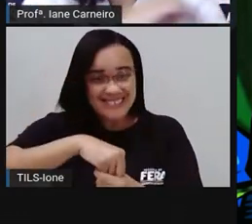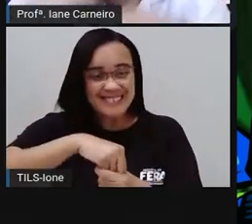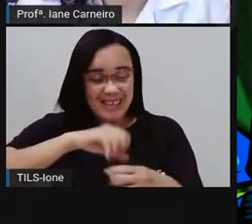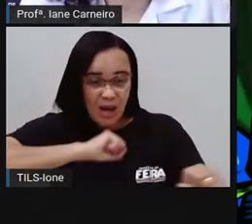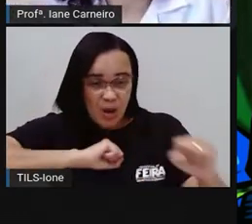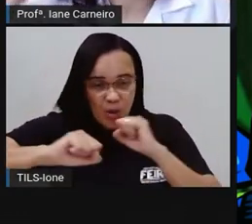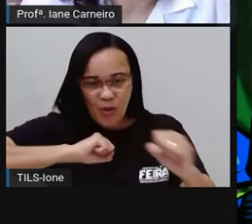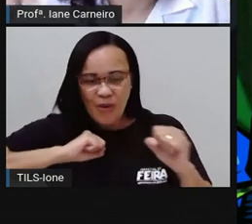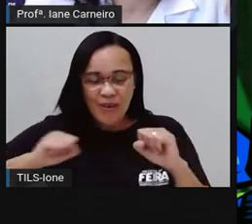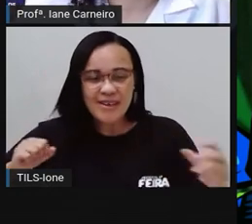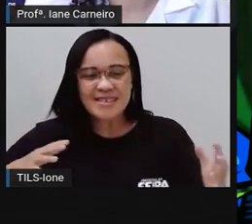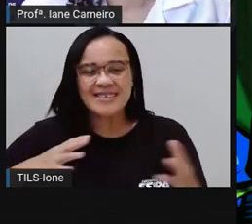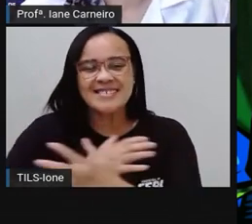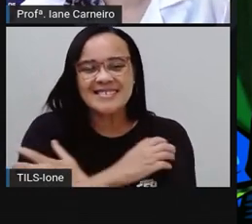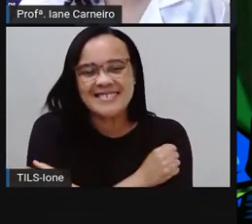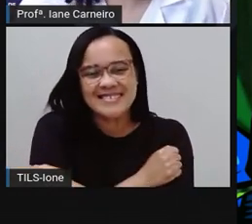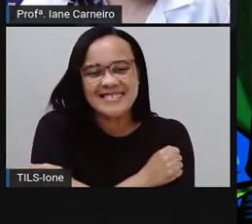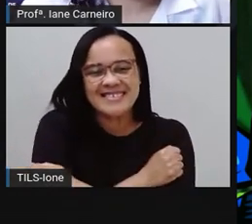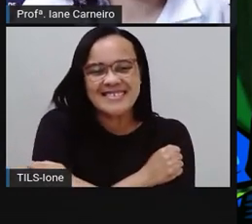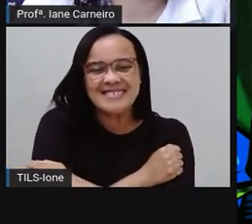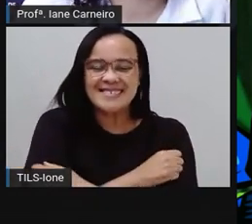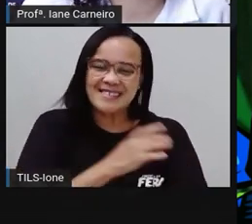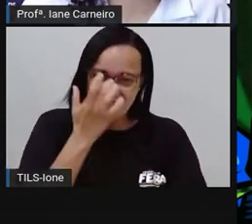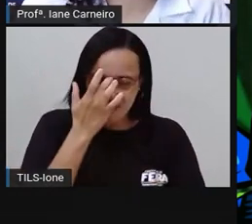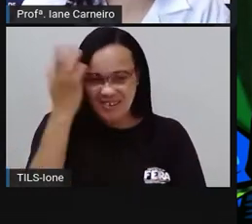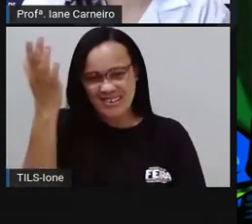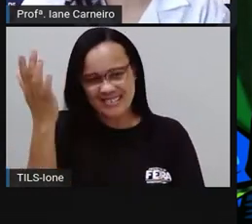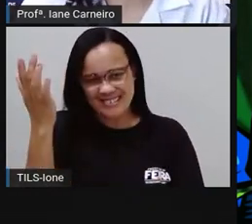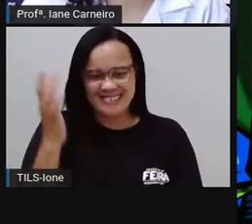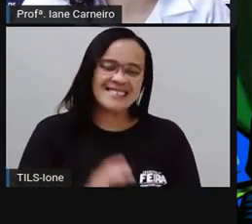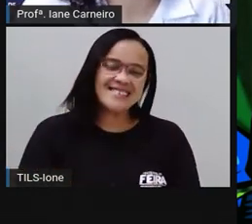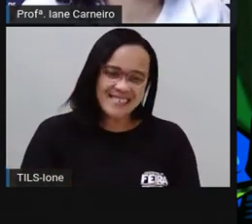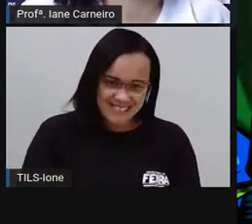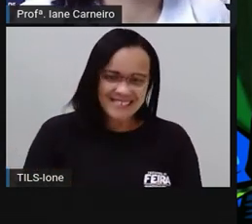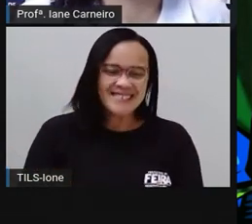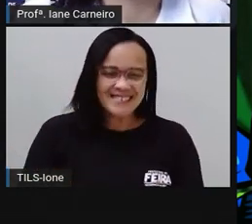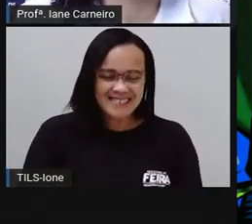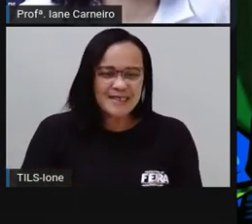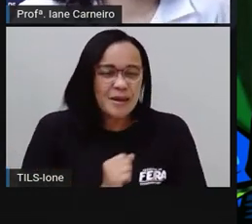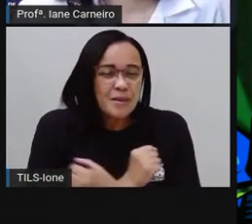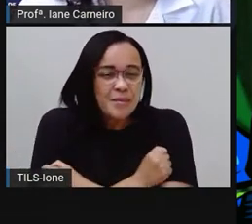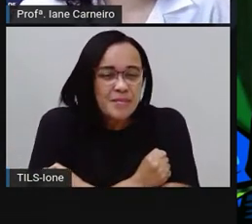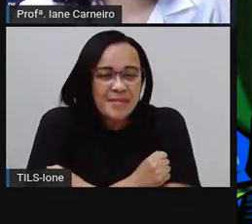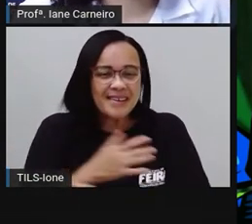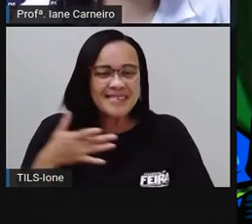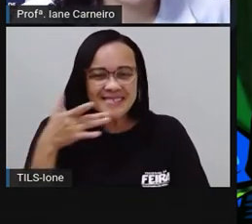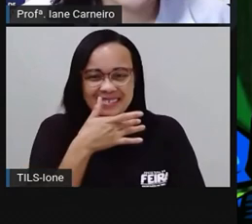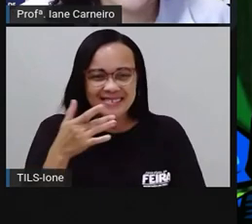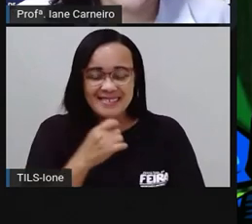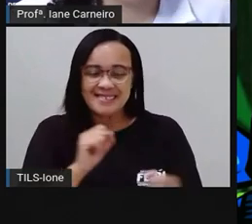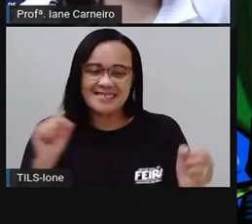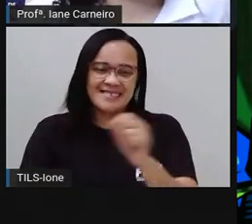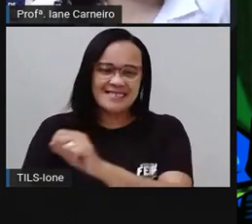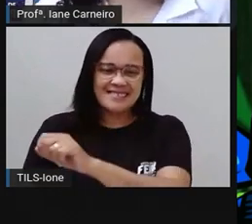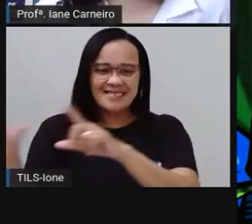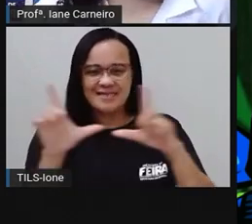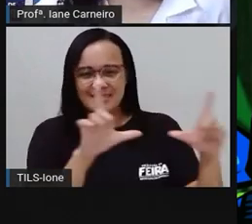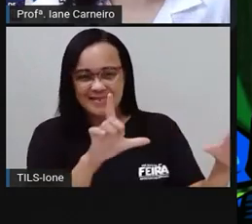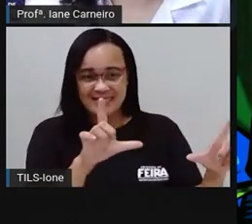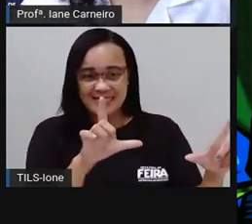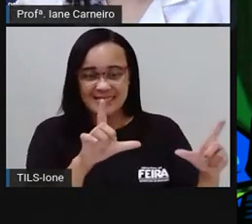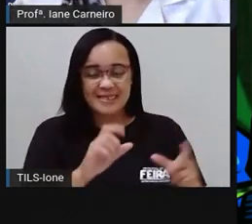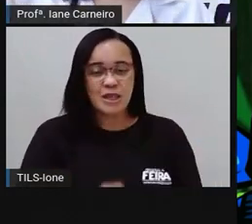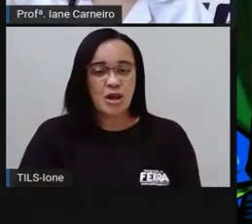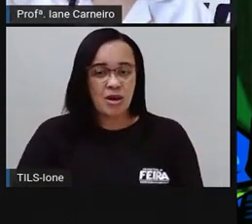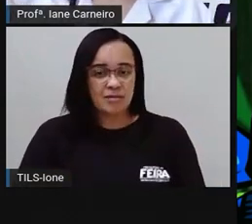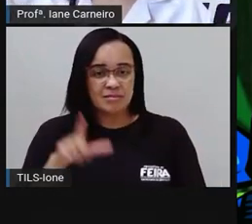bem apertado. Corre, corre, corre, corre. Essa tá fácil. Dá aquele abraço bem gostoso. Próximo, faça uma